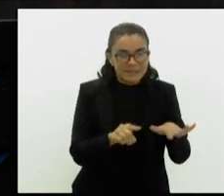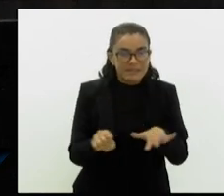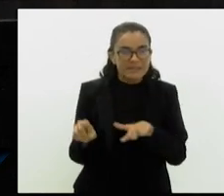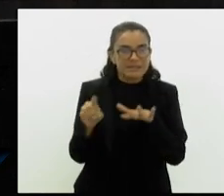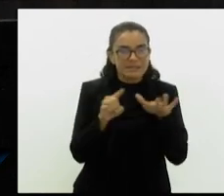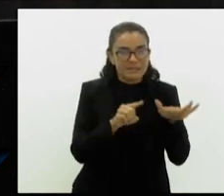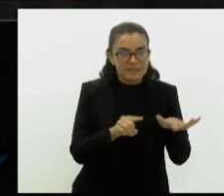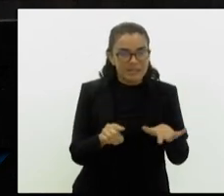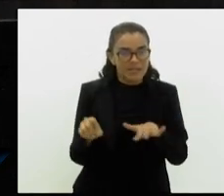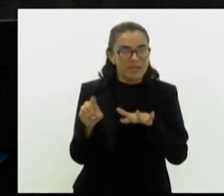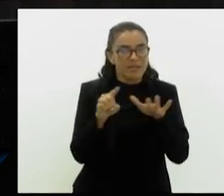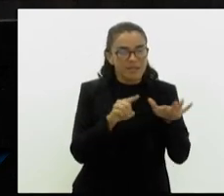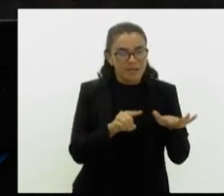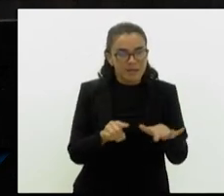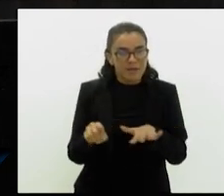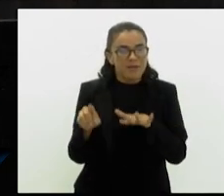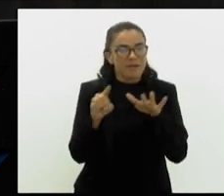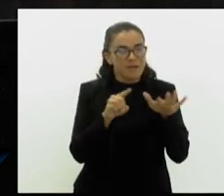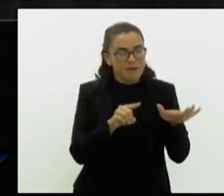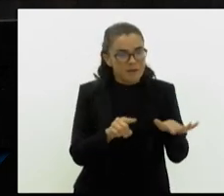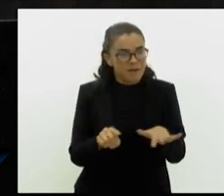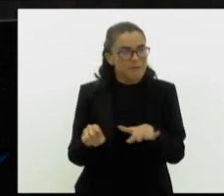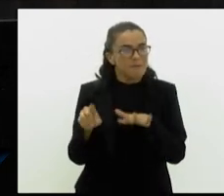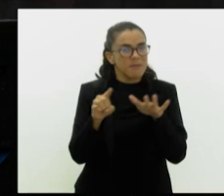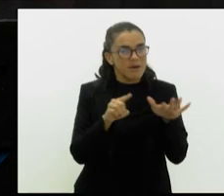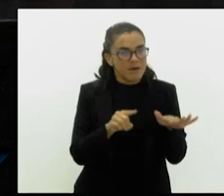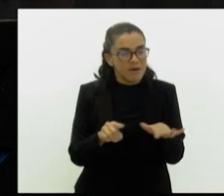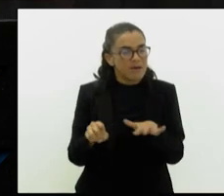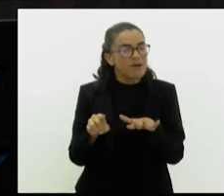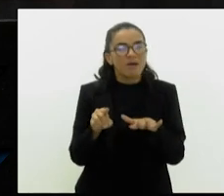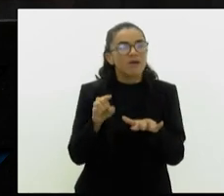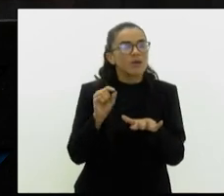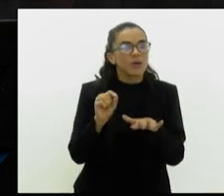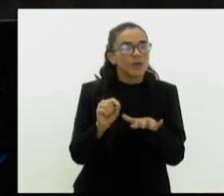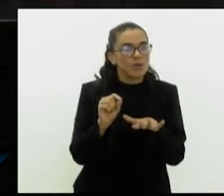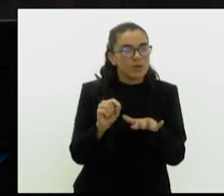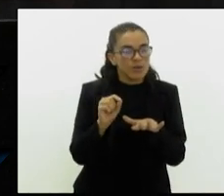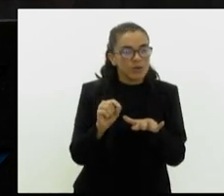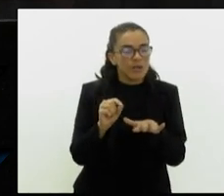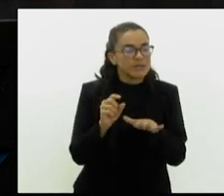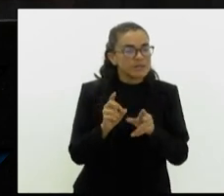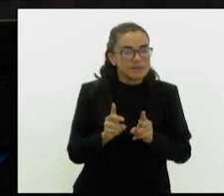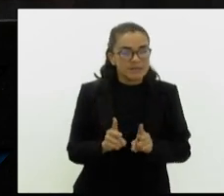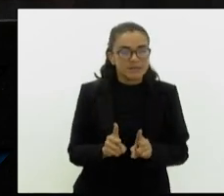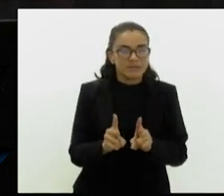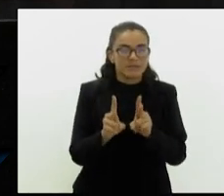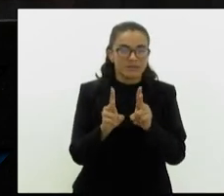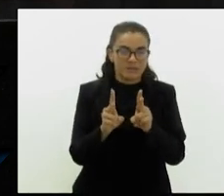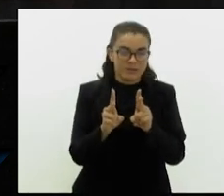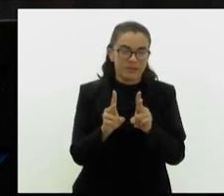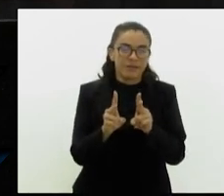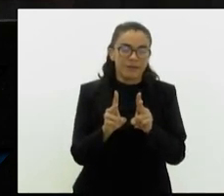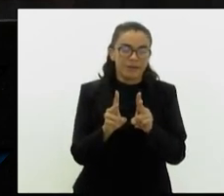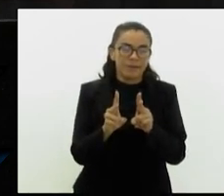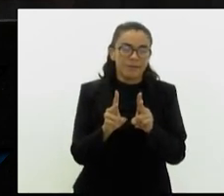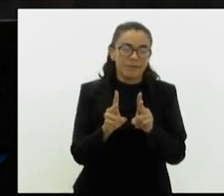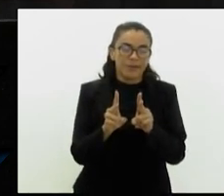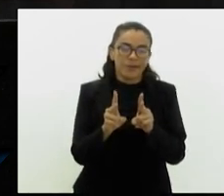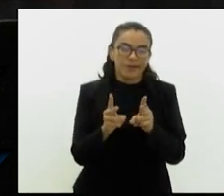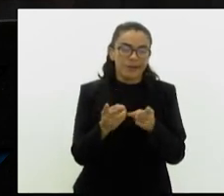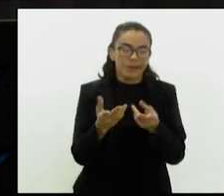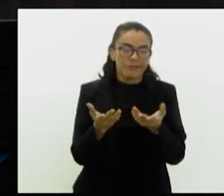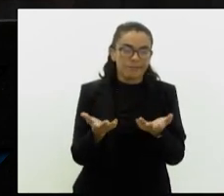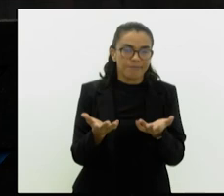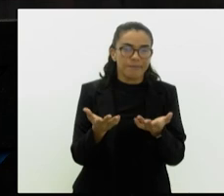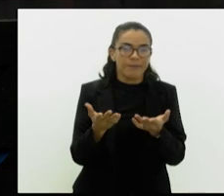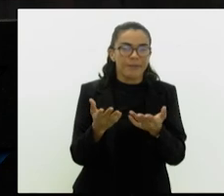semana entra semana sai semana tem sempre algo no